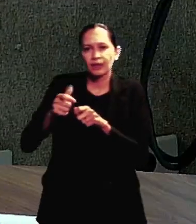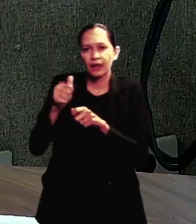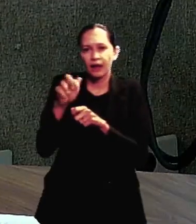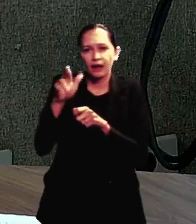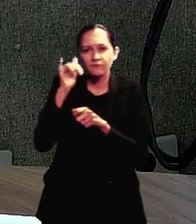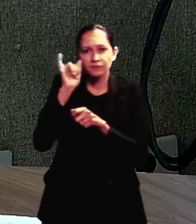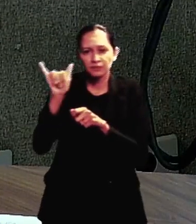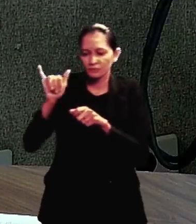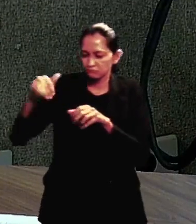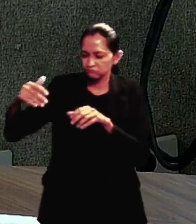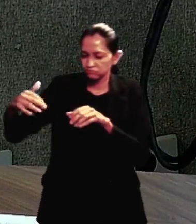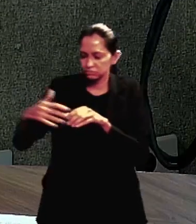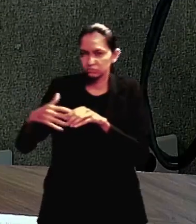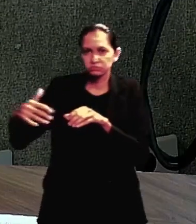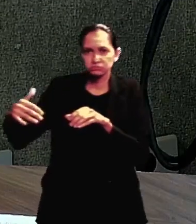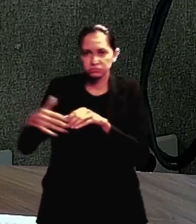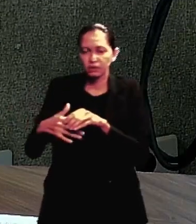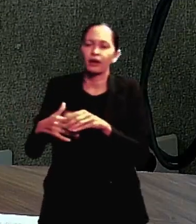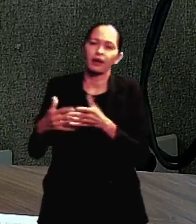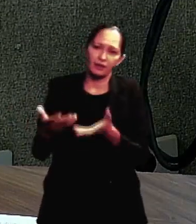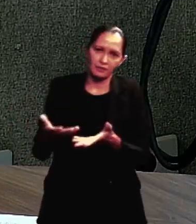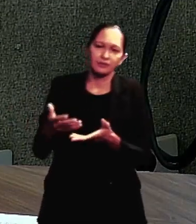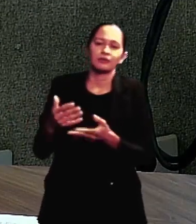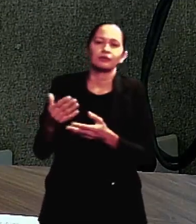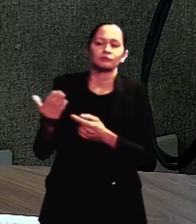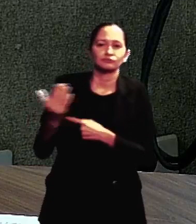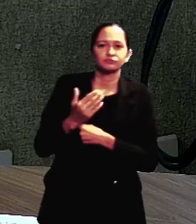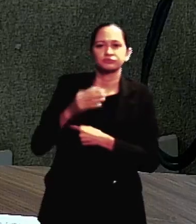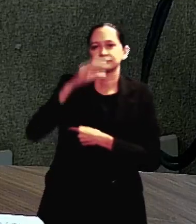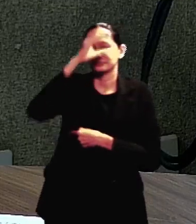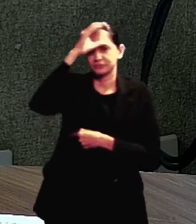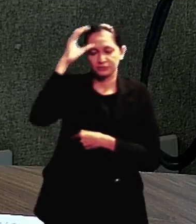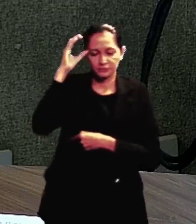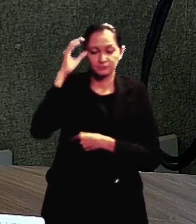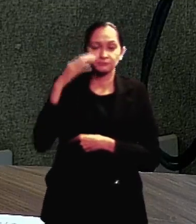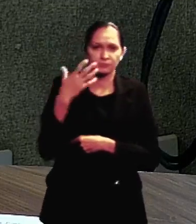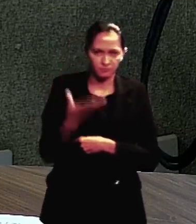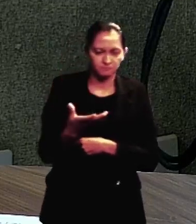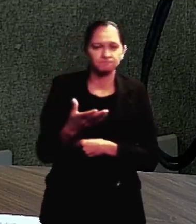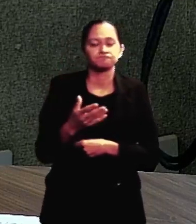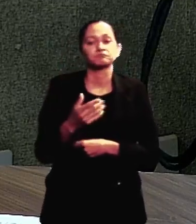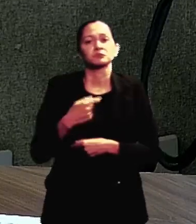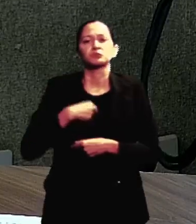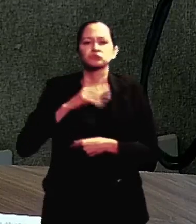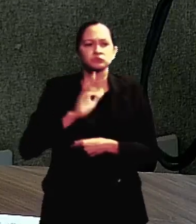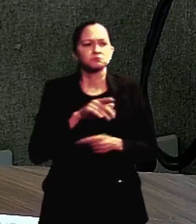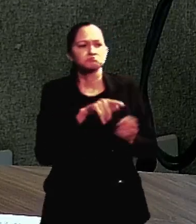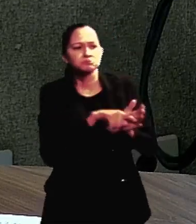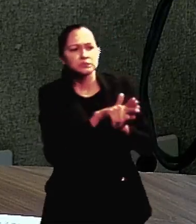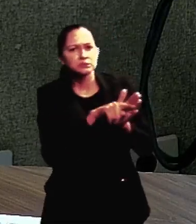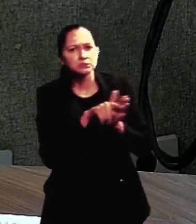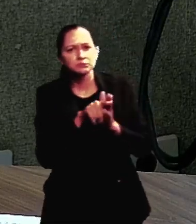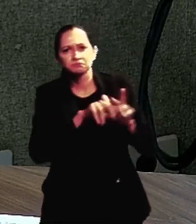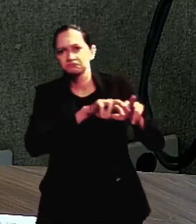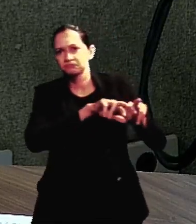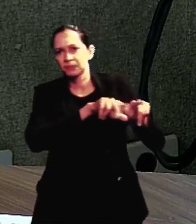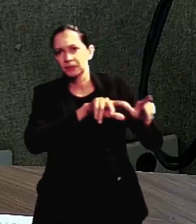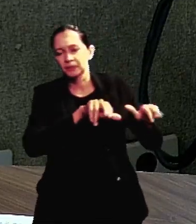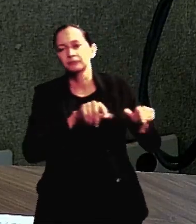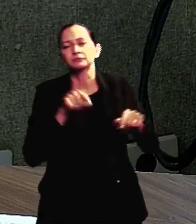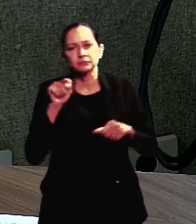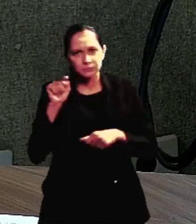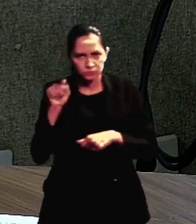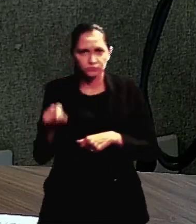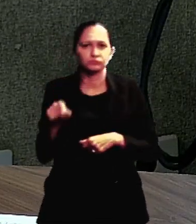projeto, eu tive a oportunidade de ter acesso a vários estudos técnicos a respeito dessa matéria.